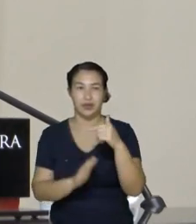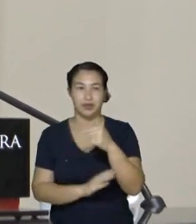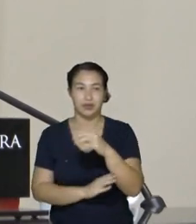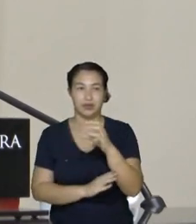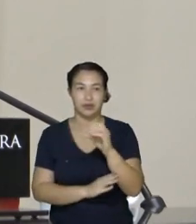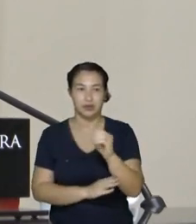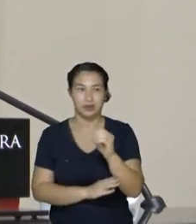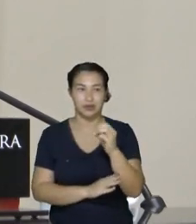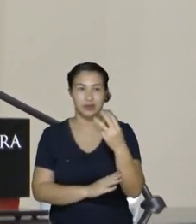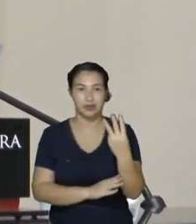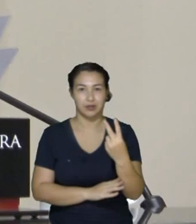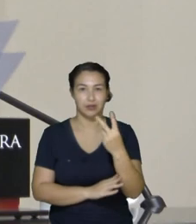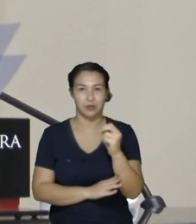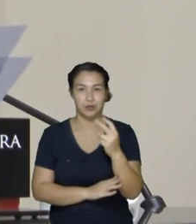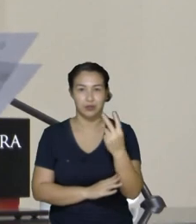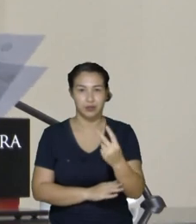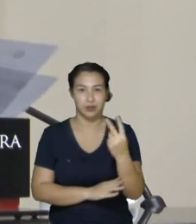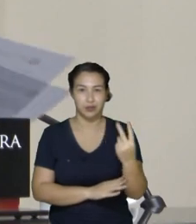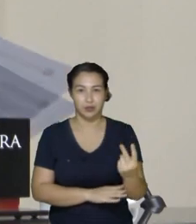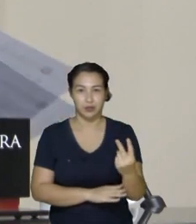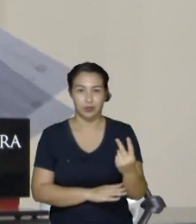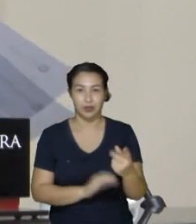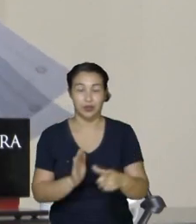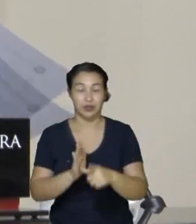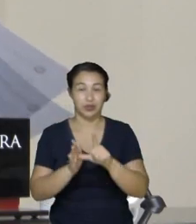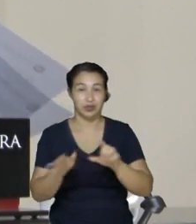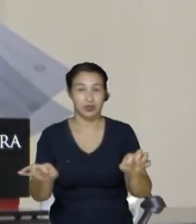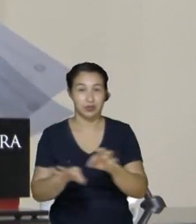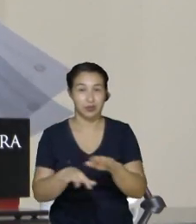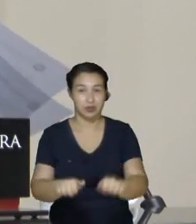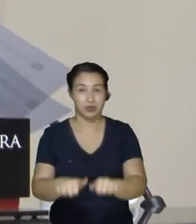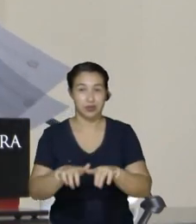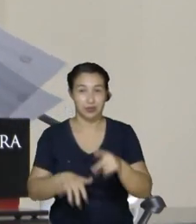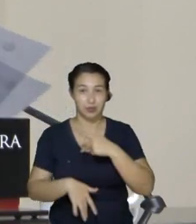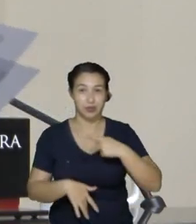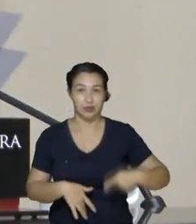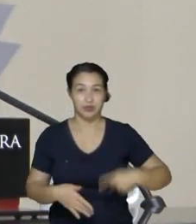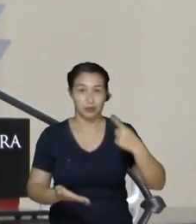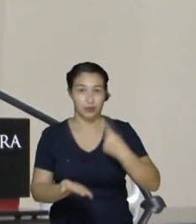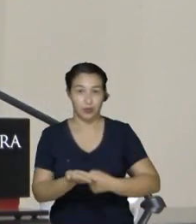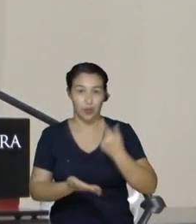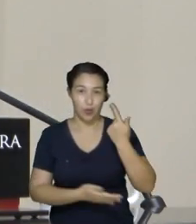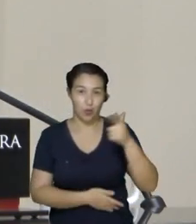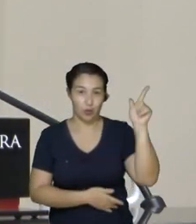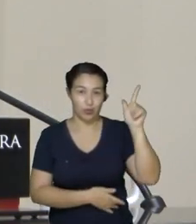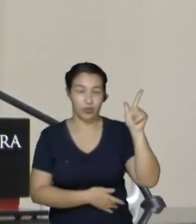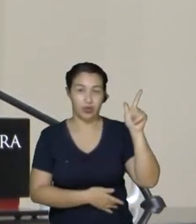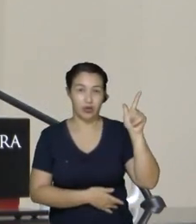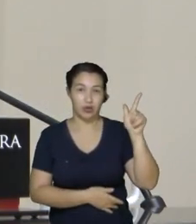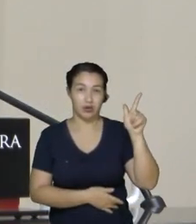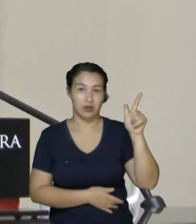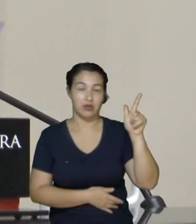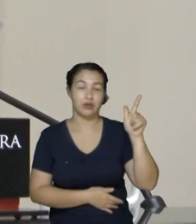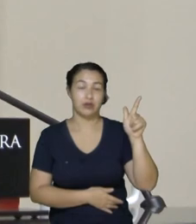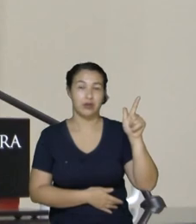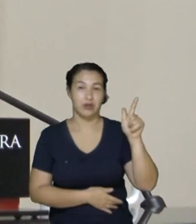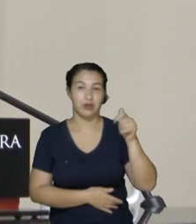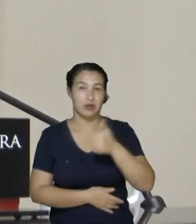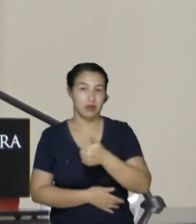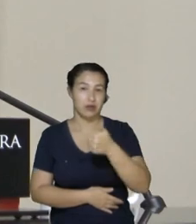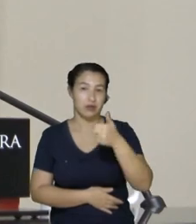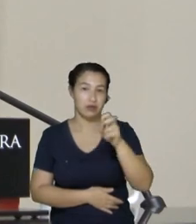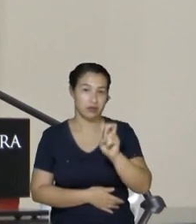700 a 703/2022. Nada mais havendo a tratar e antes de encerrar a sessão, o senhor presidente convocou outra extraordinária para as